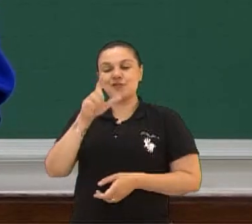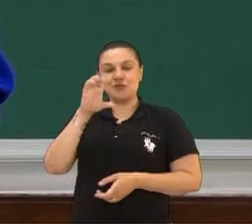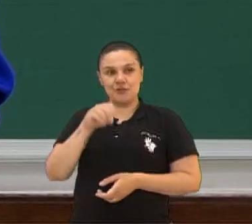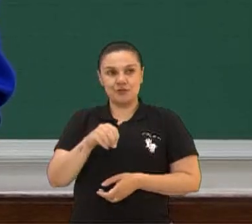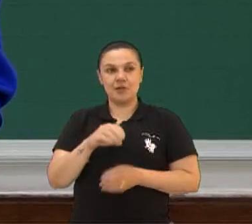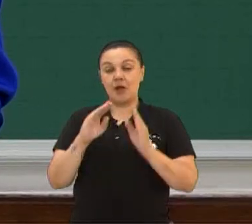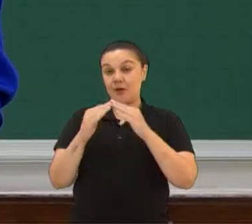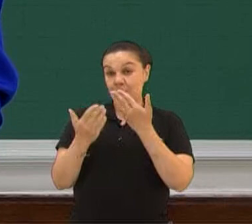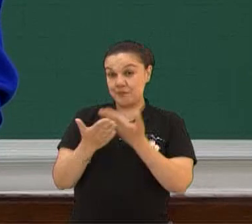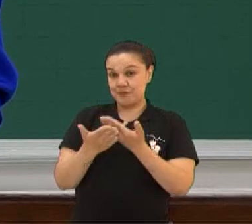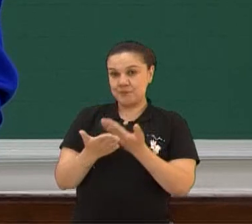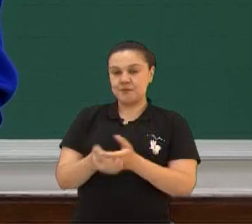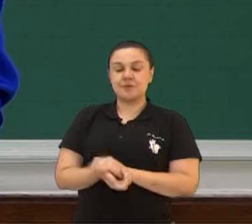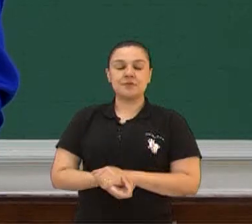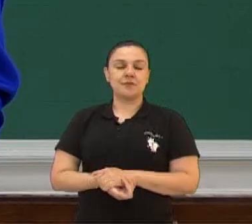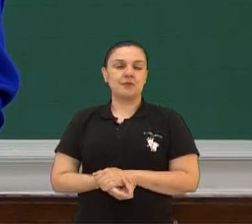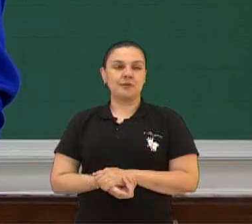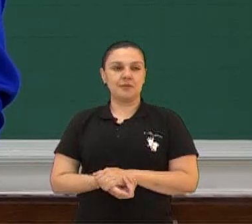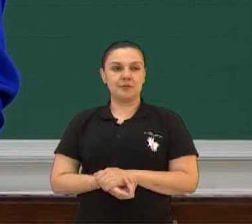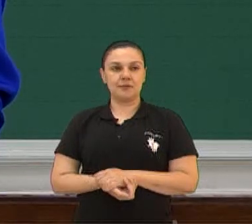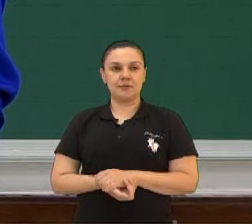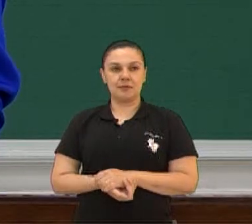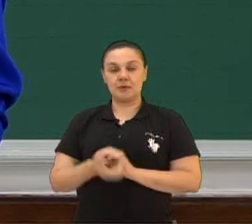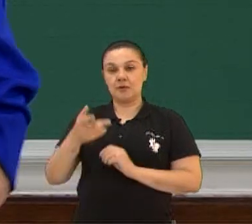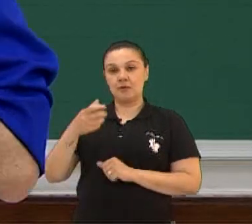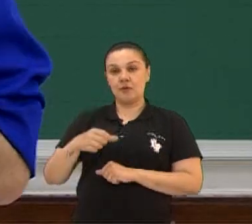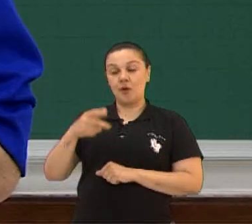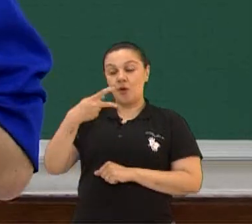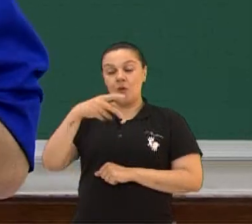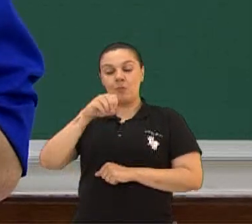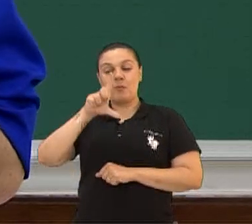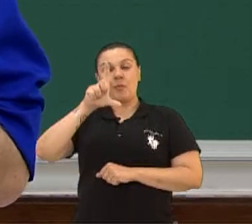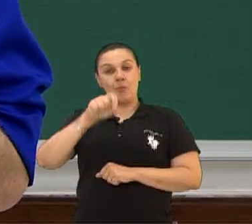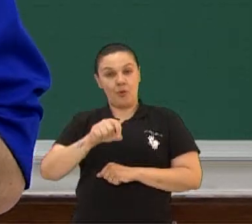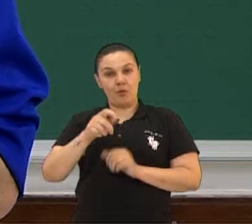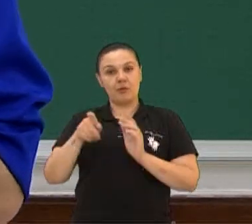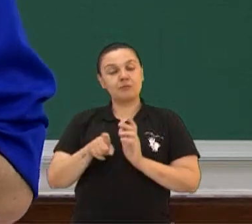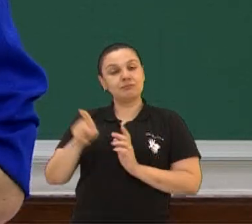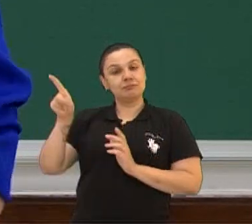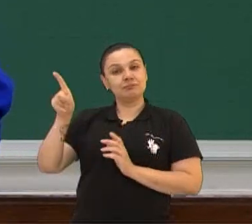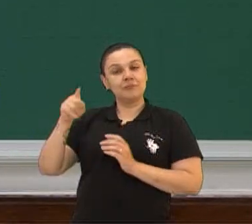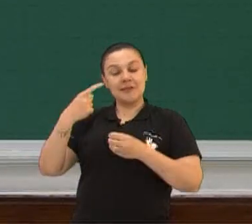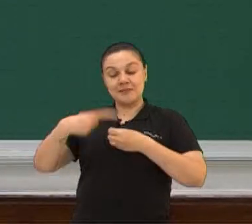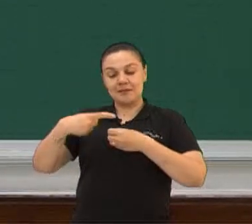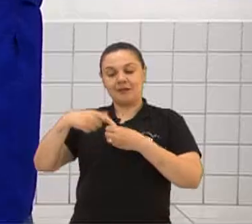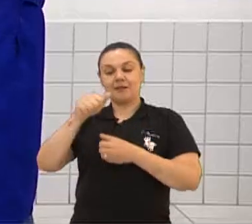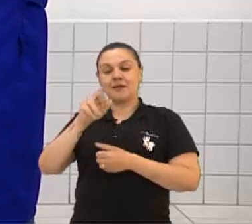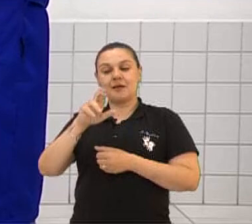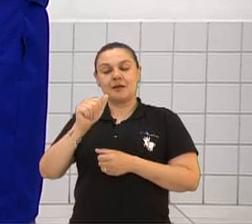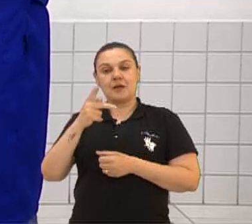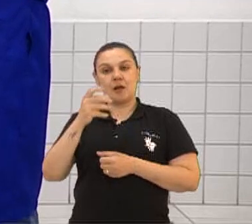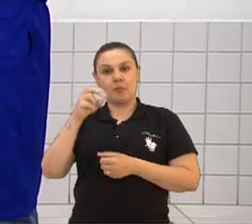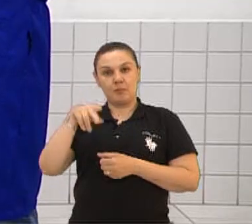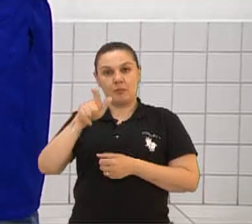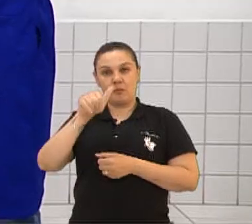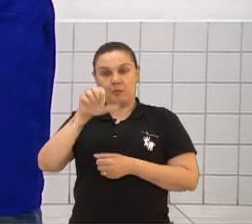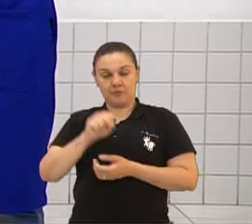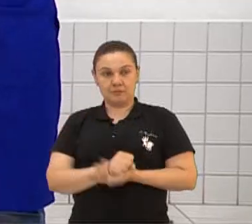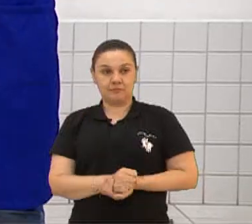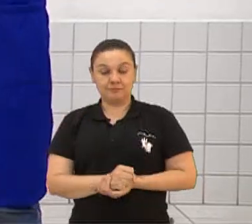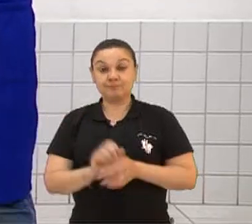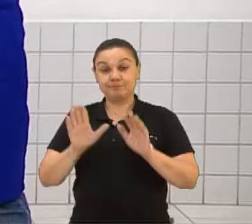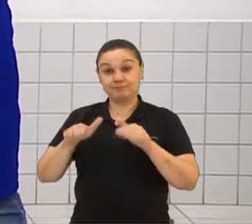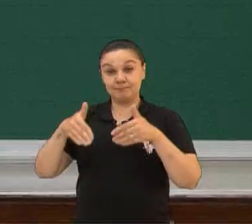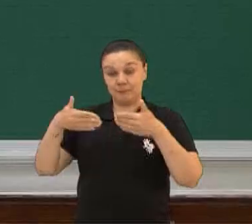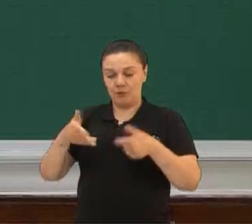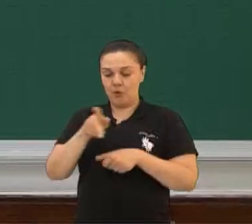do Colégio Estadual Polo Arapongas. Aí um abraço, Tiago, obrigado aí por você estar acompanhando a gente, tá? Bom, então como o